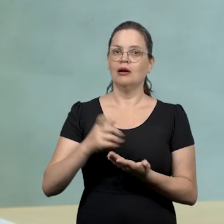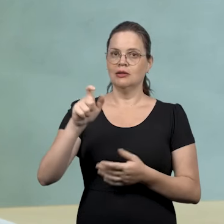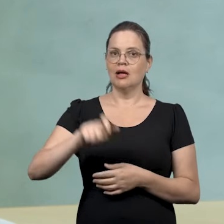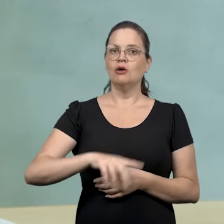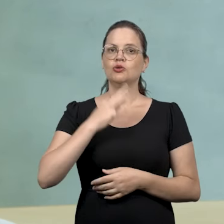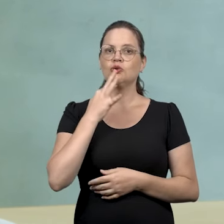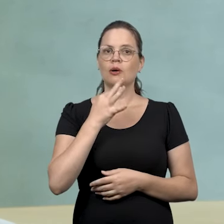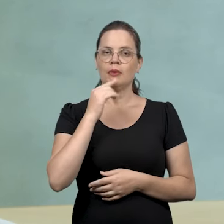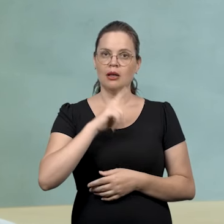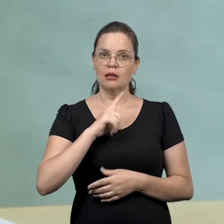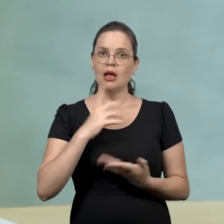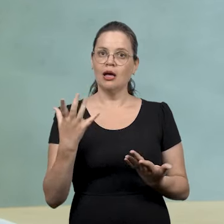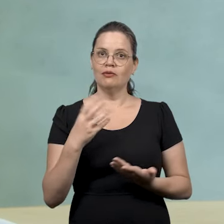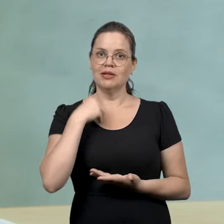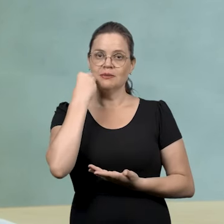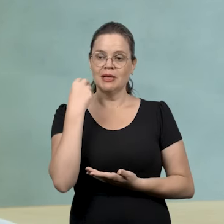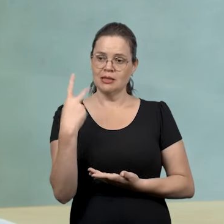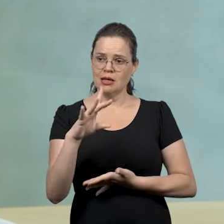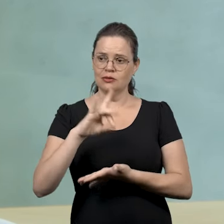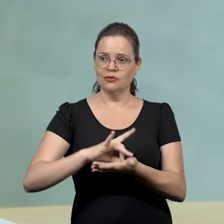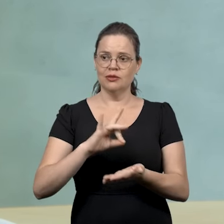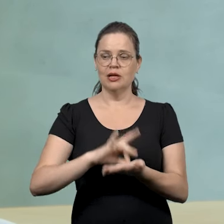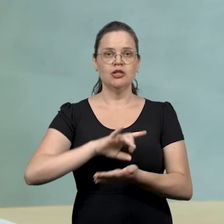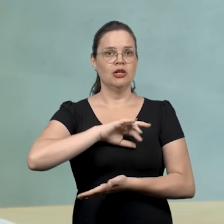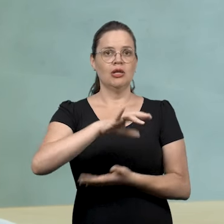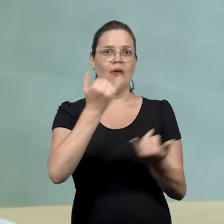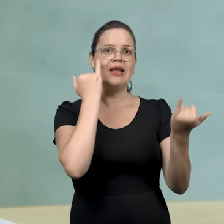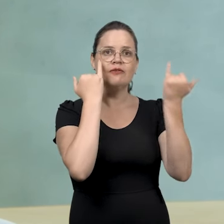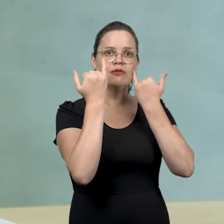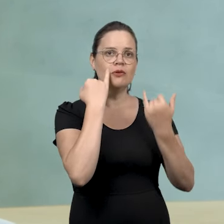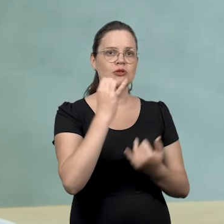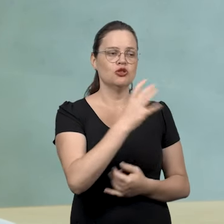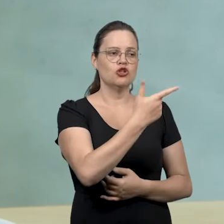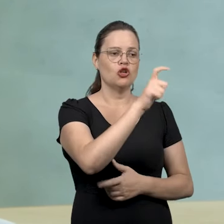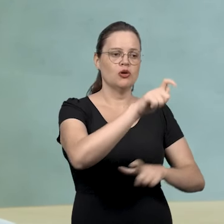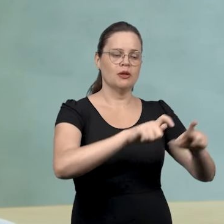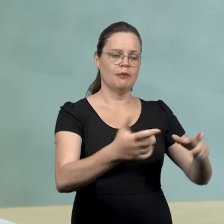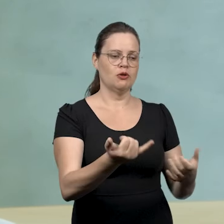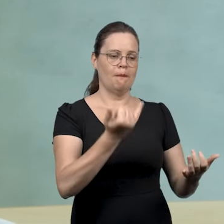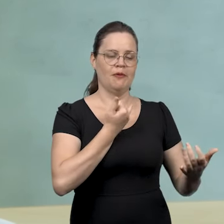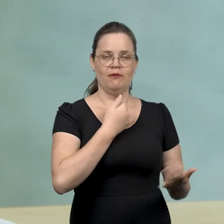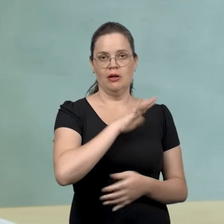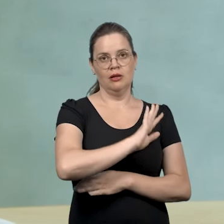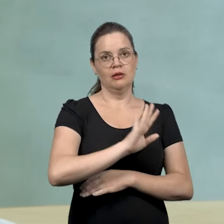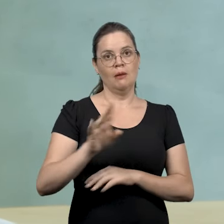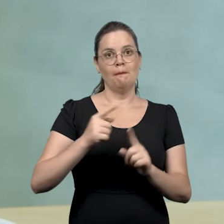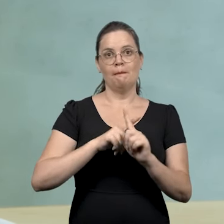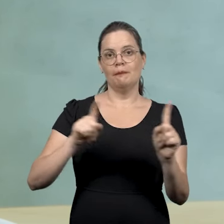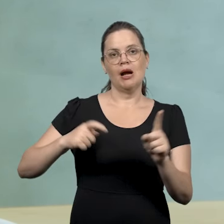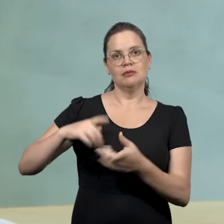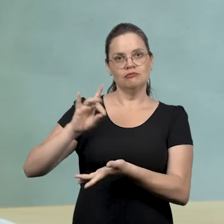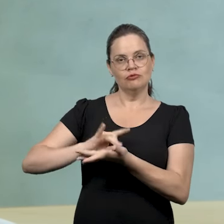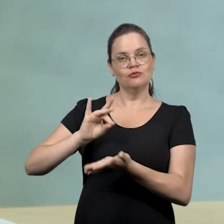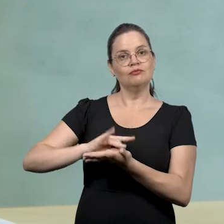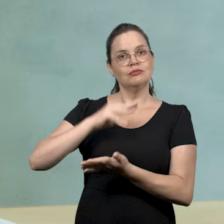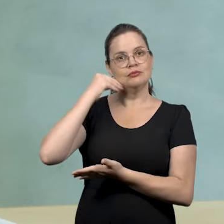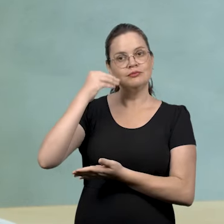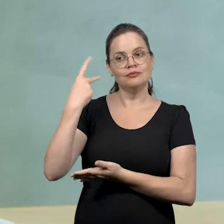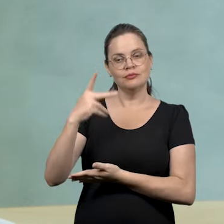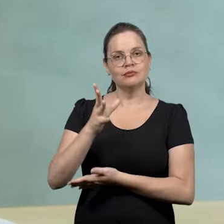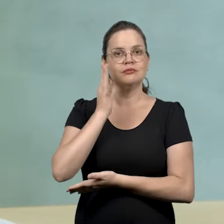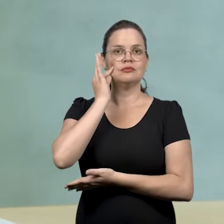encontro real. Quem anda apenas por informação, por experiências de outros, né? Por aquilo que ouviu